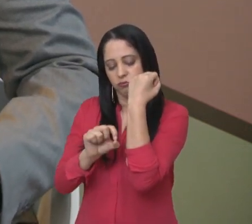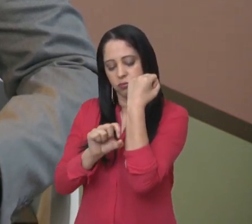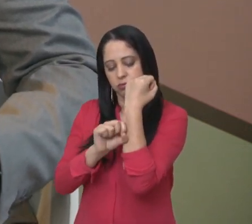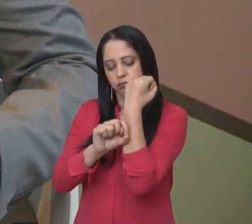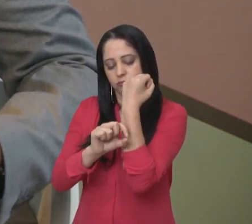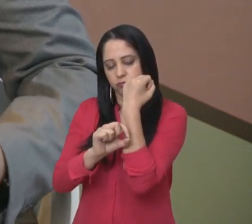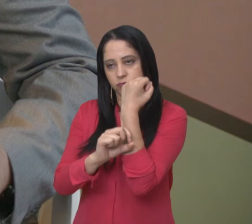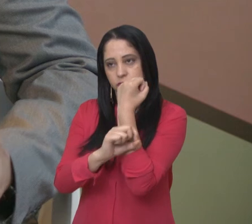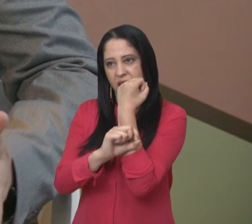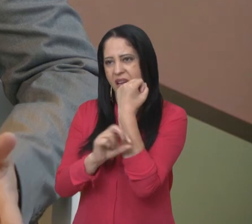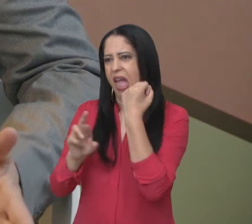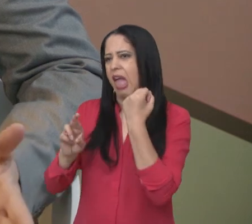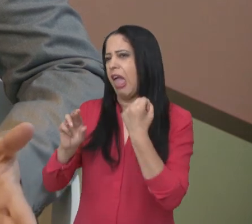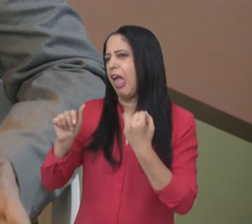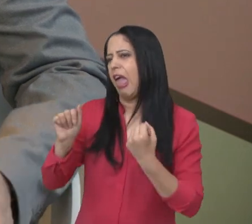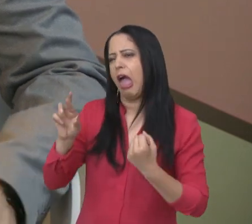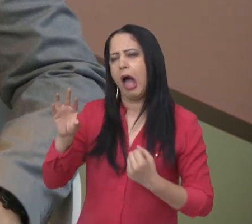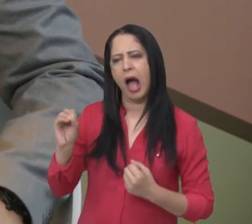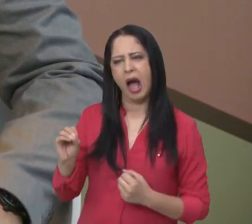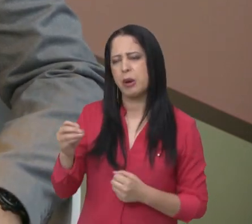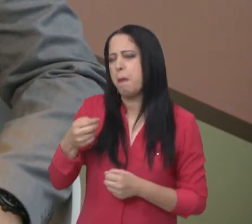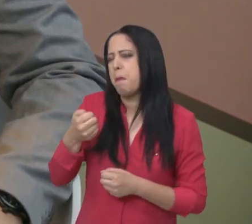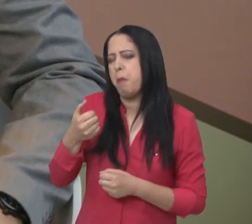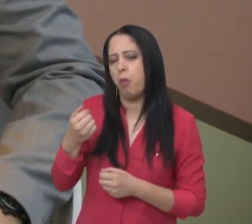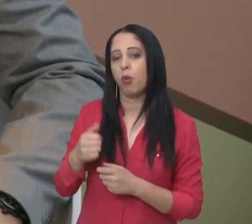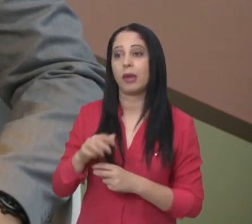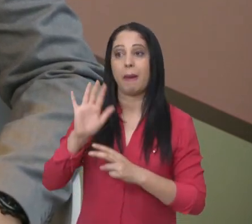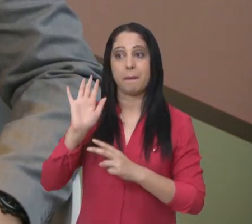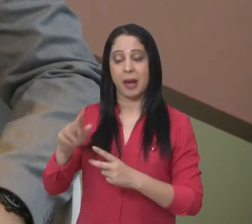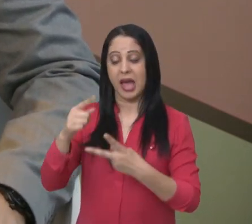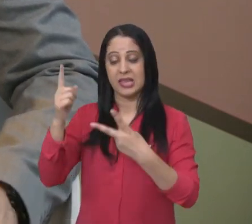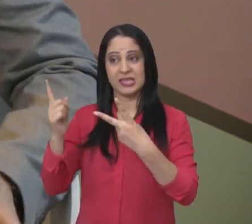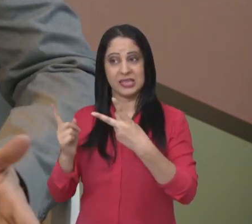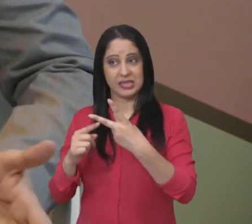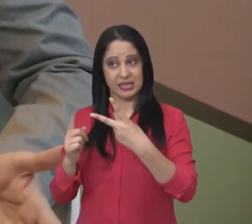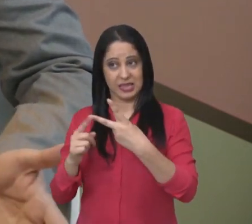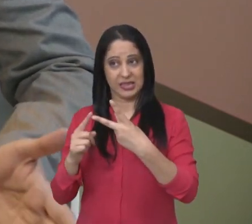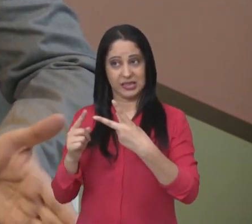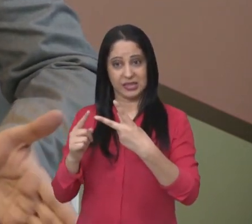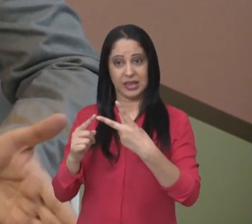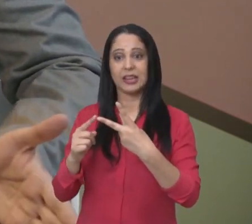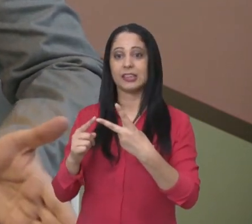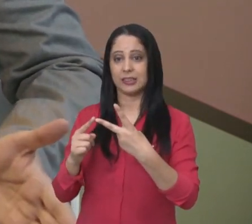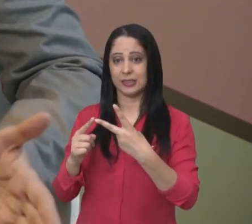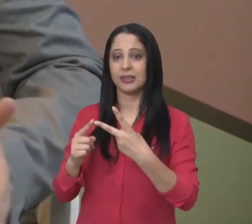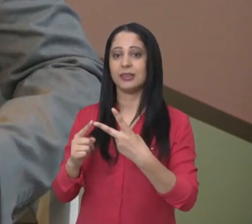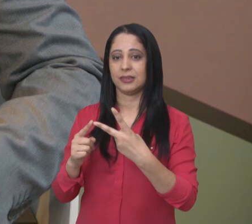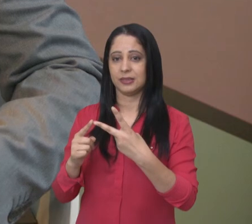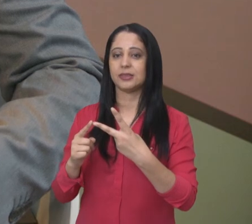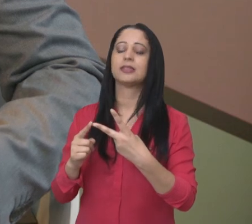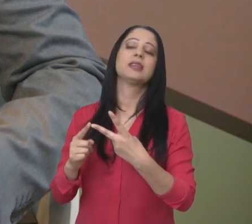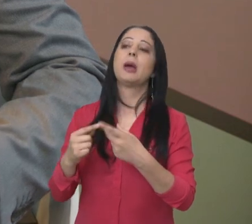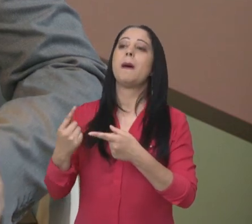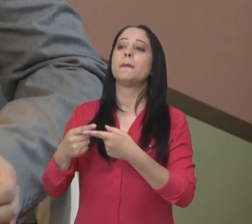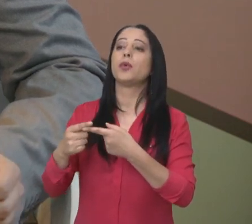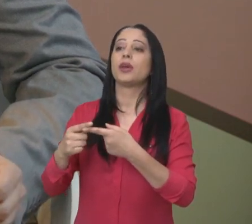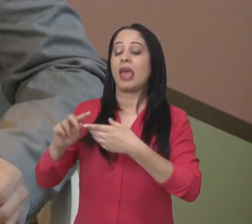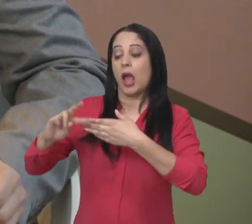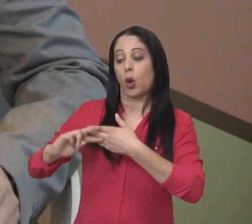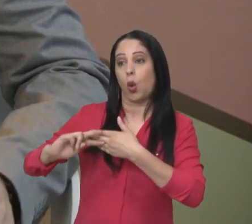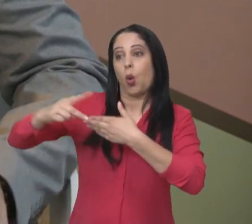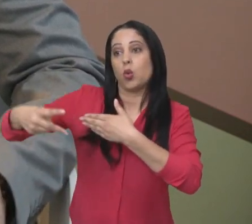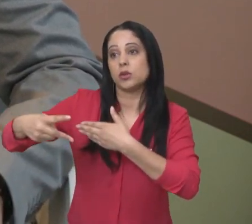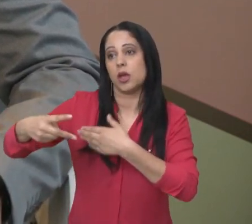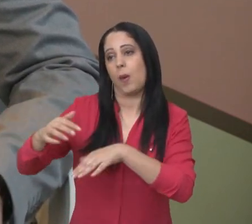propriamente dito. Esses são raros, não são comuns no nosso dia a dia. Porém, os tumores secundários, né, eles